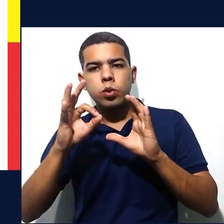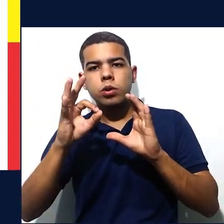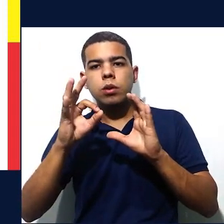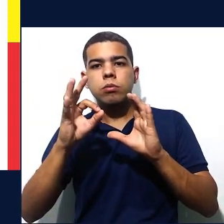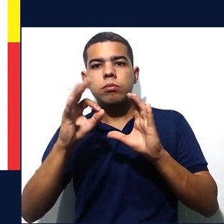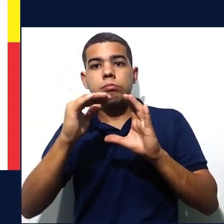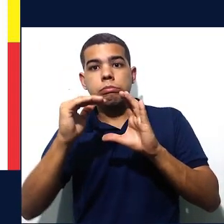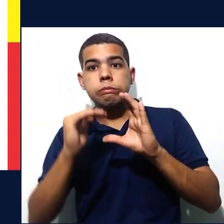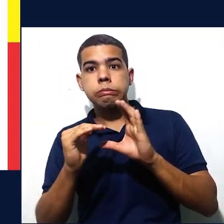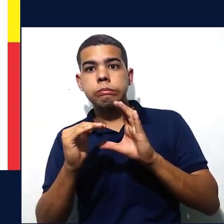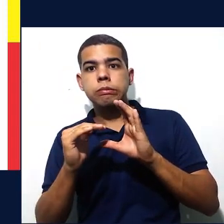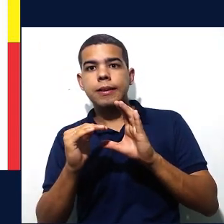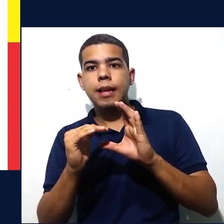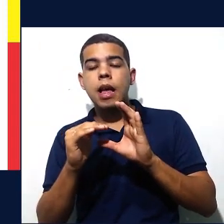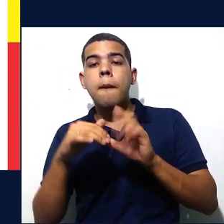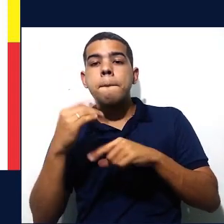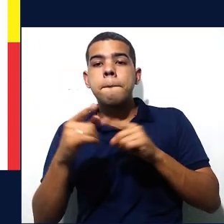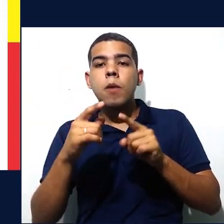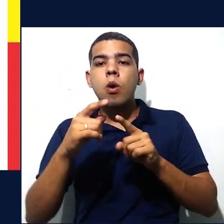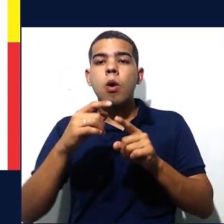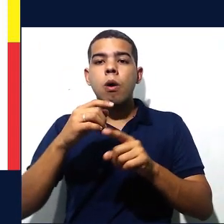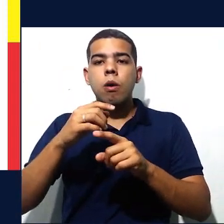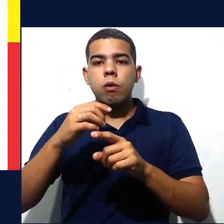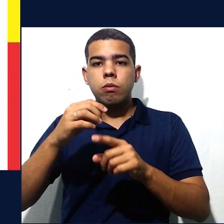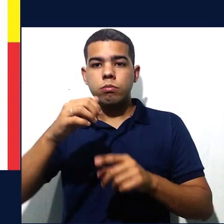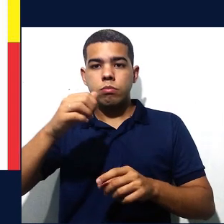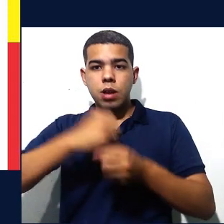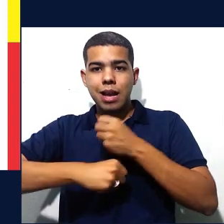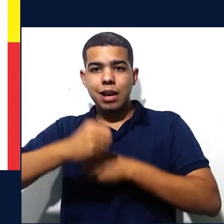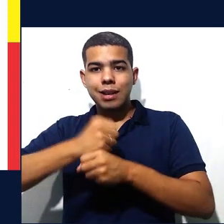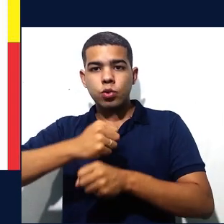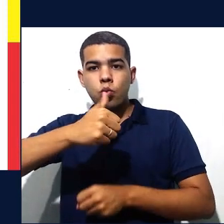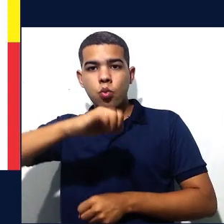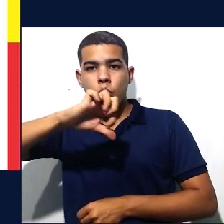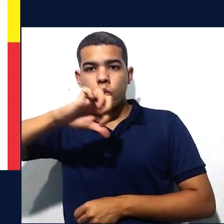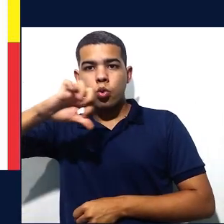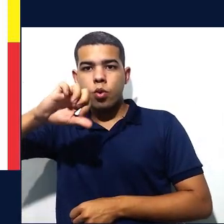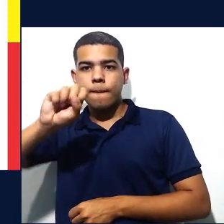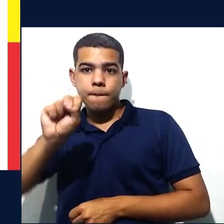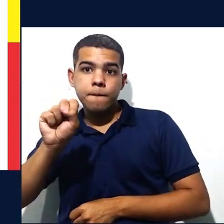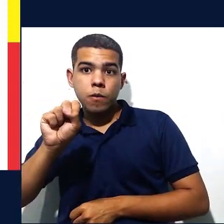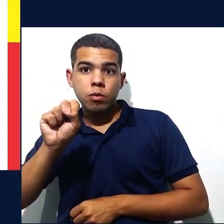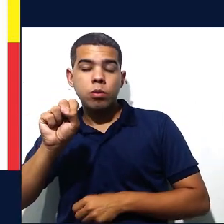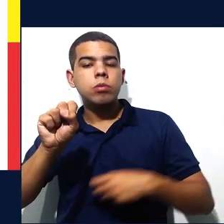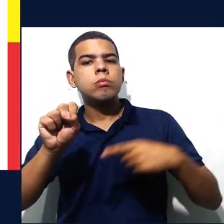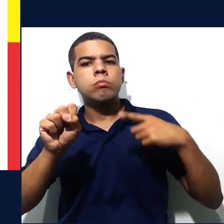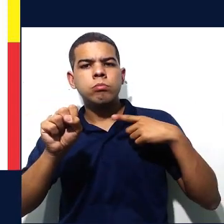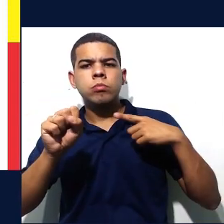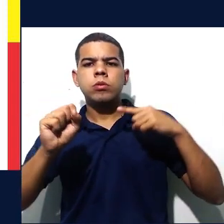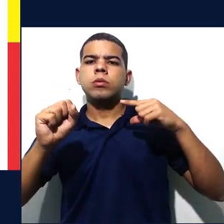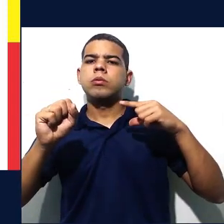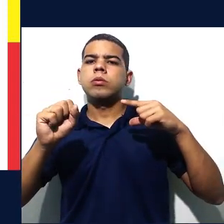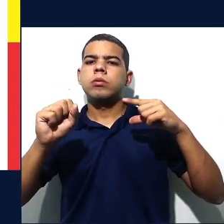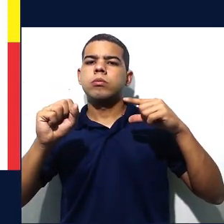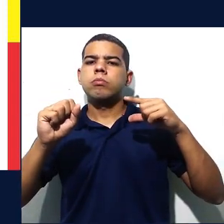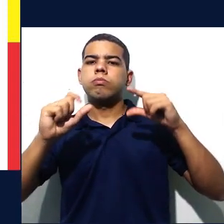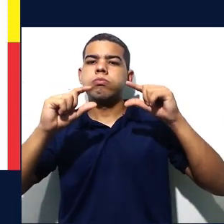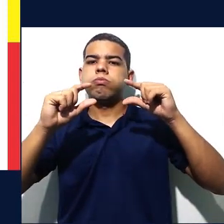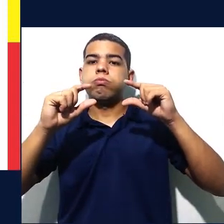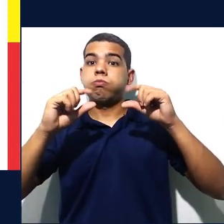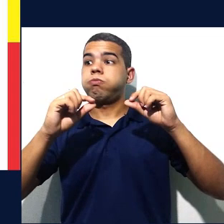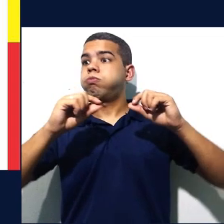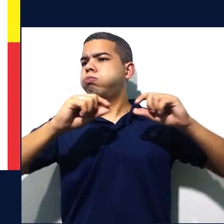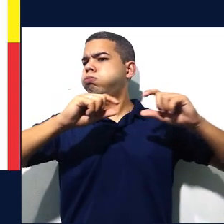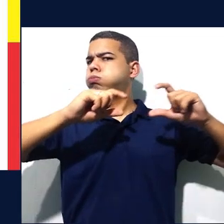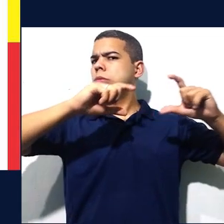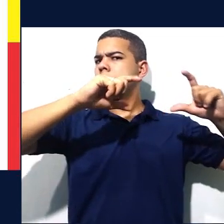1987. Em outubro de 1998, o tamanho nos Estados Unidos ele era 3 vezes